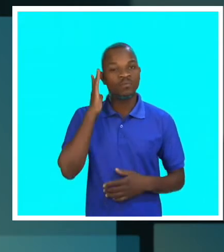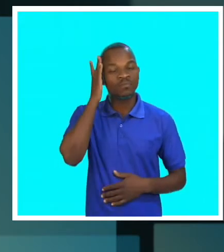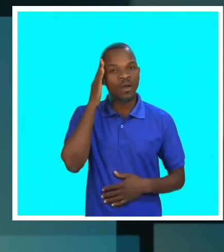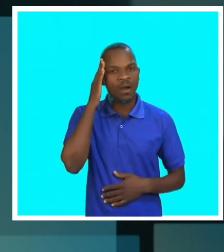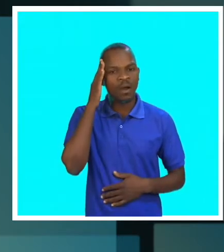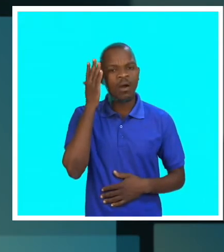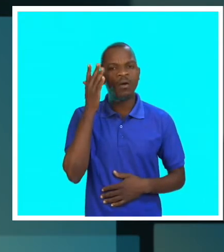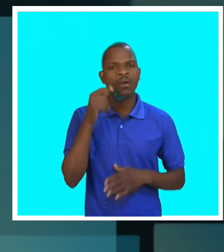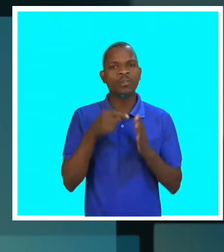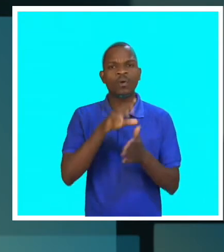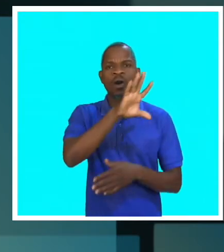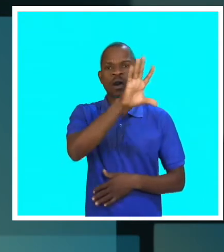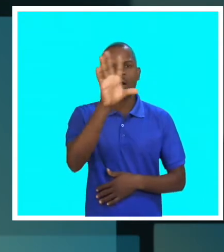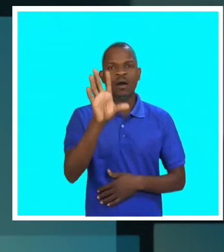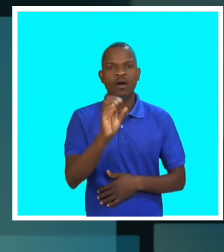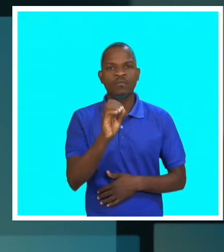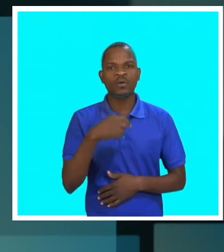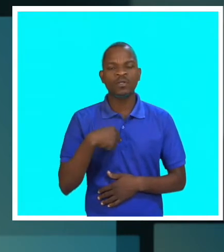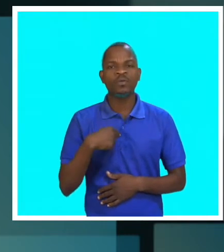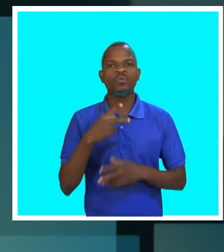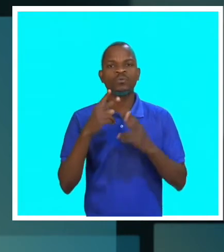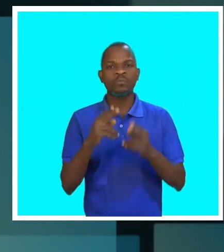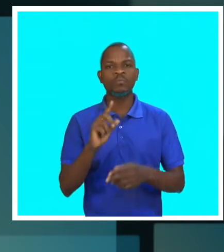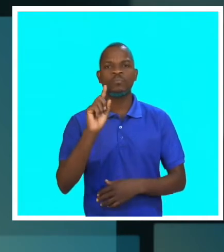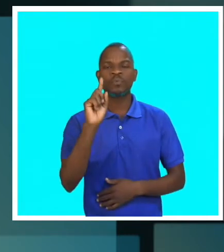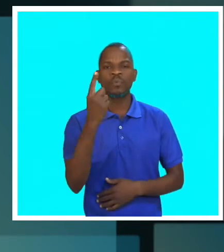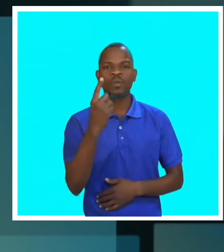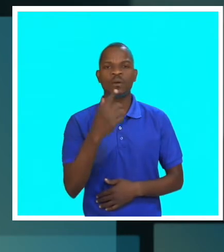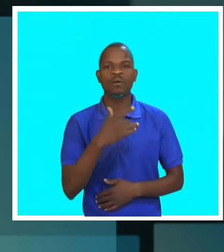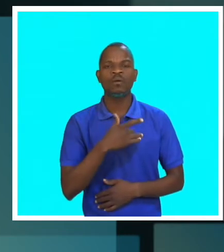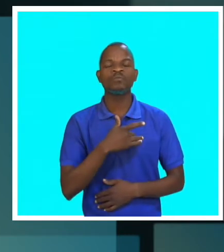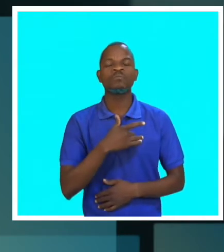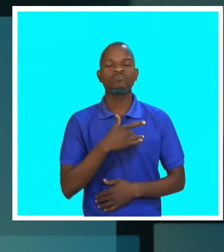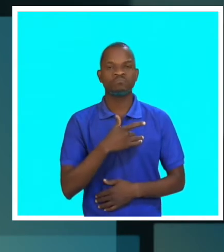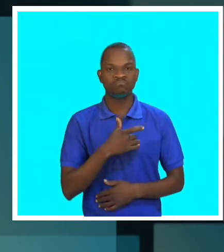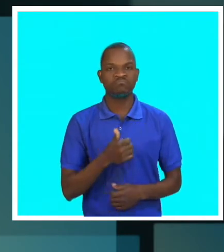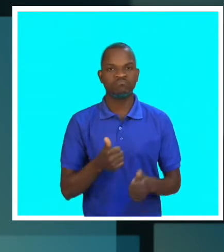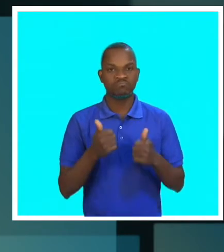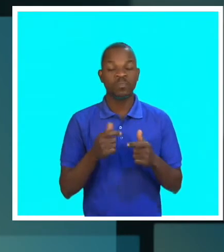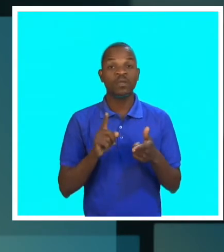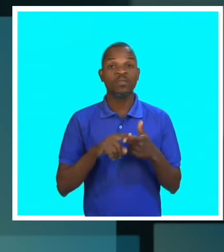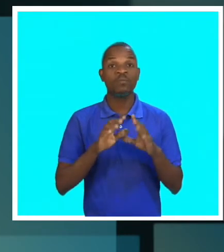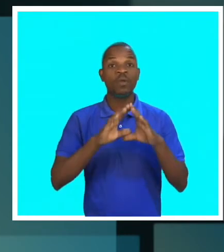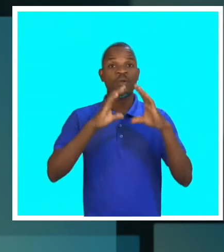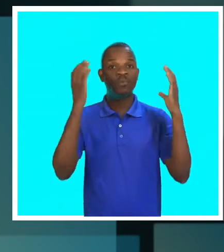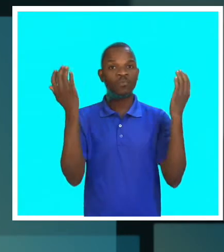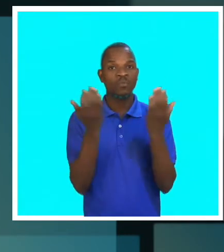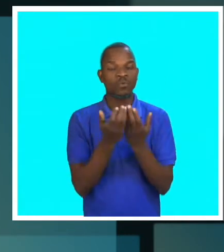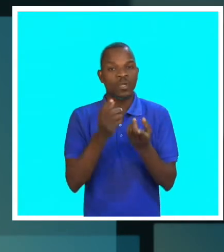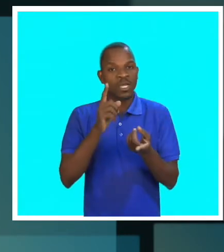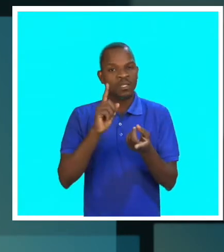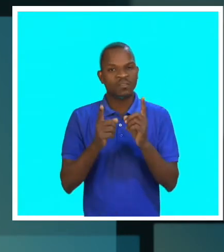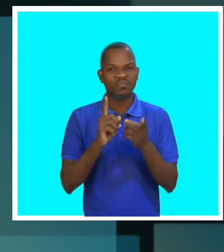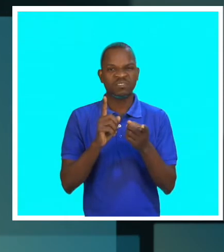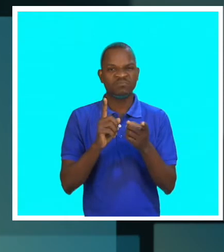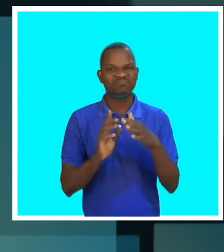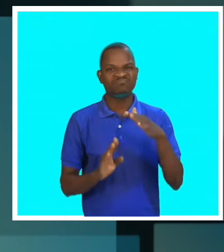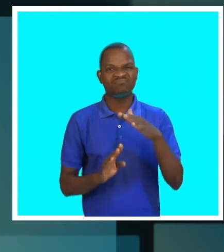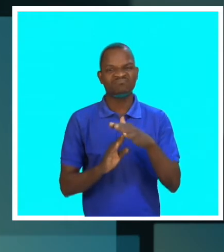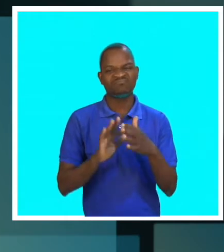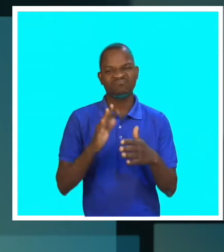África sou a primeira também, me senti muito mais honrada. E a nível mundial provavelmente não chegam